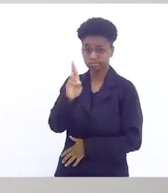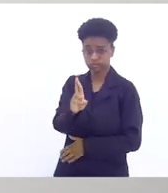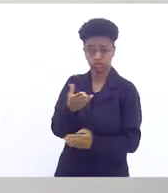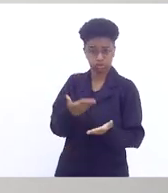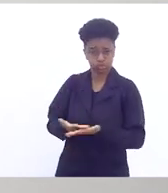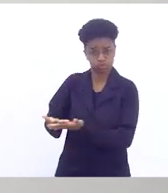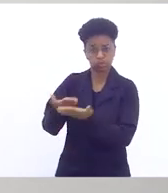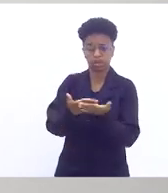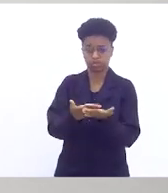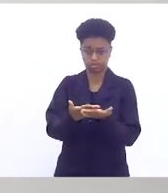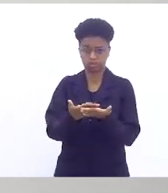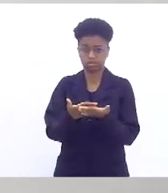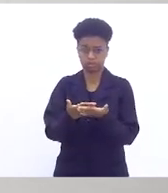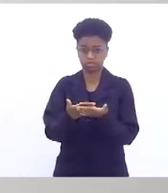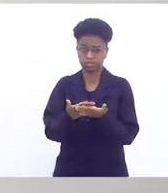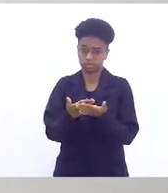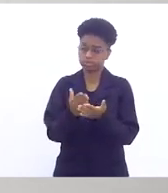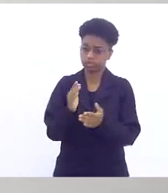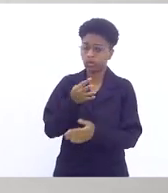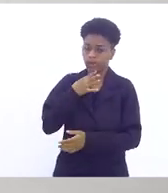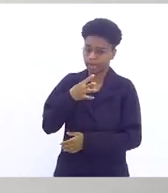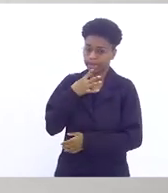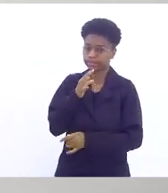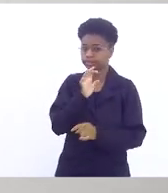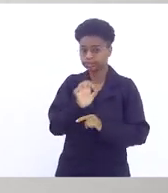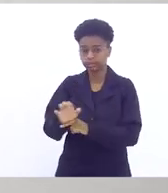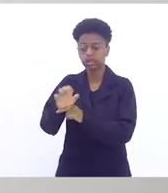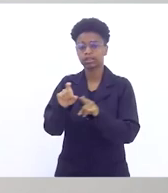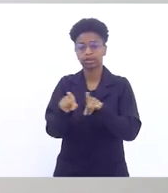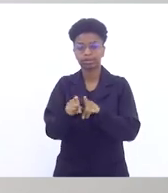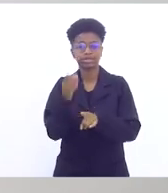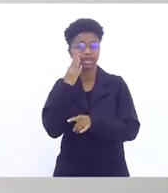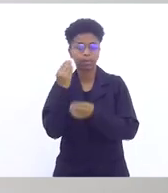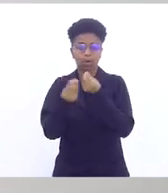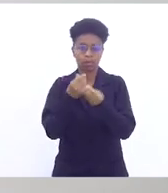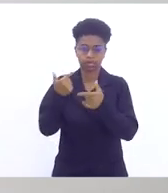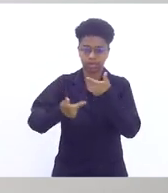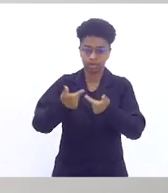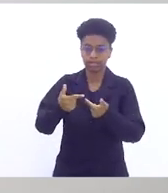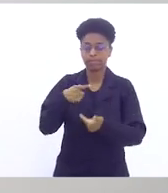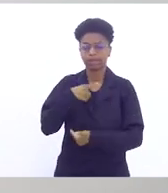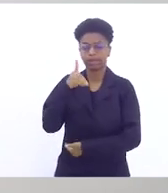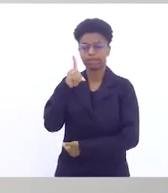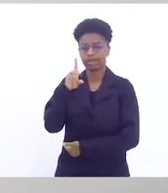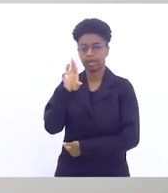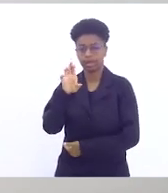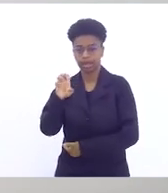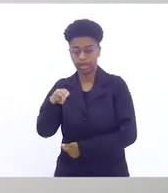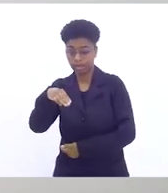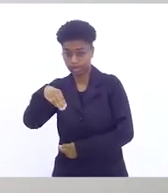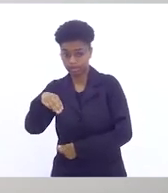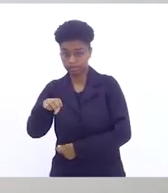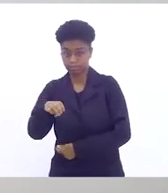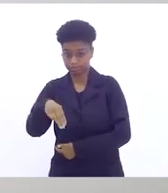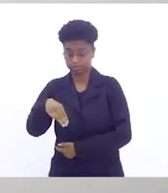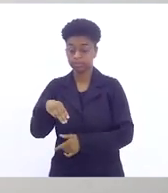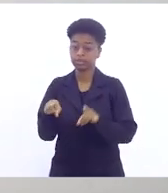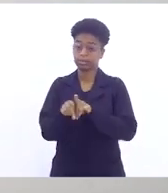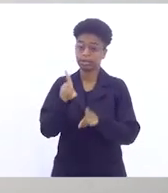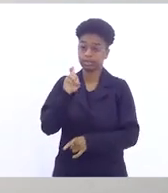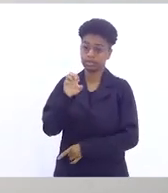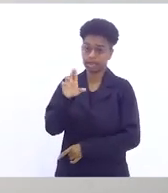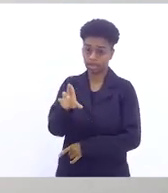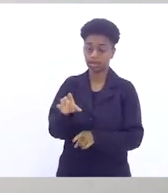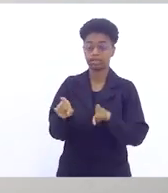né da máquina pública que eu conheço que tem o trabalho tem o DRL tenho der que é um órgão estruturante das estradas